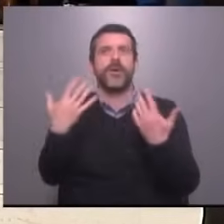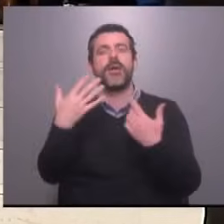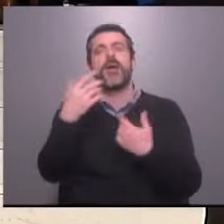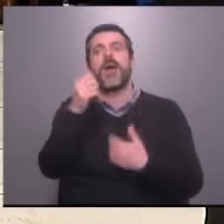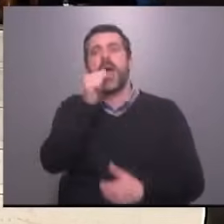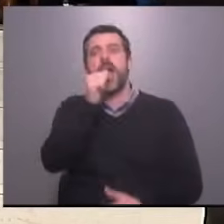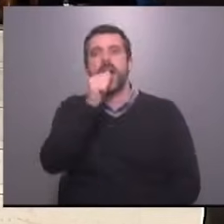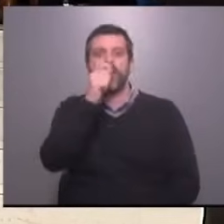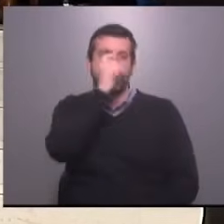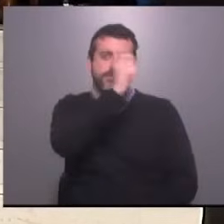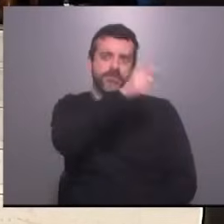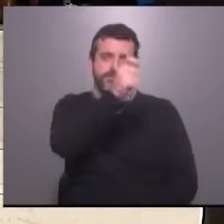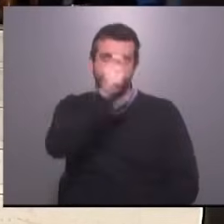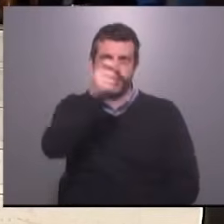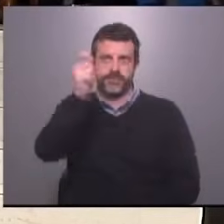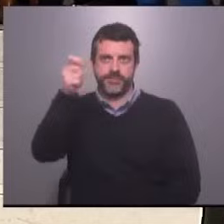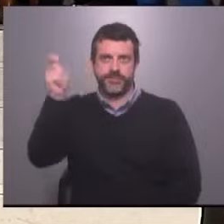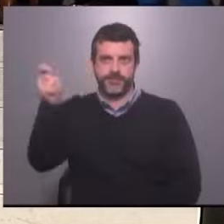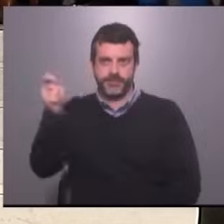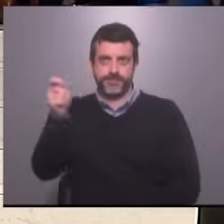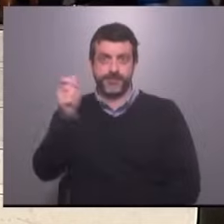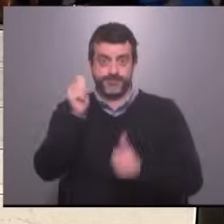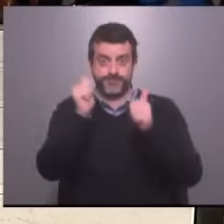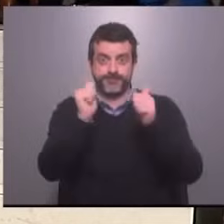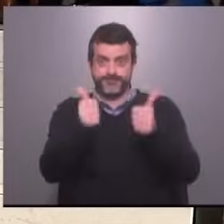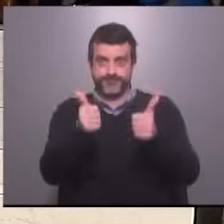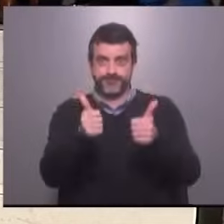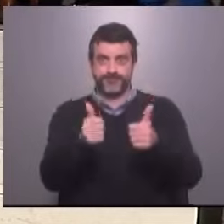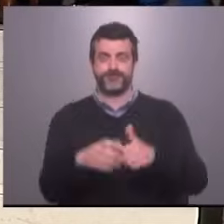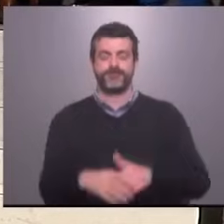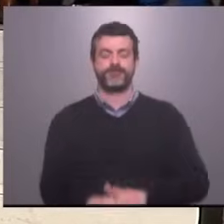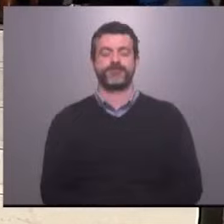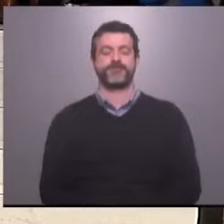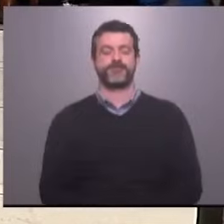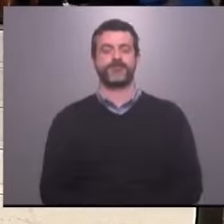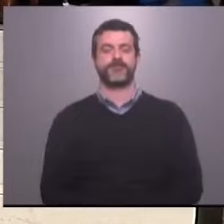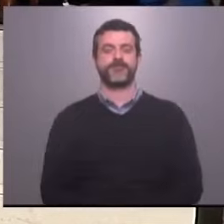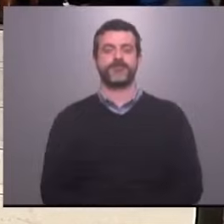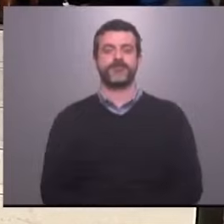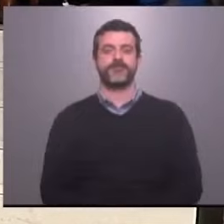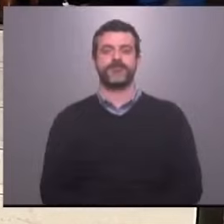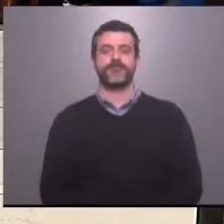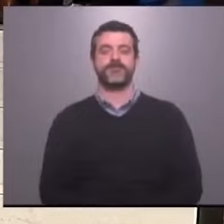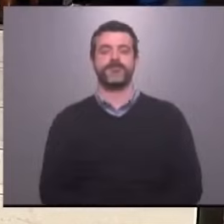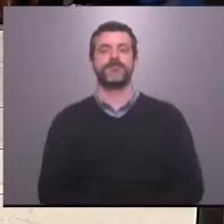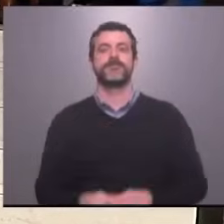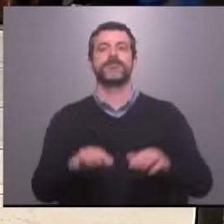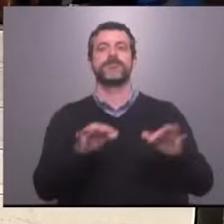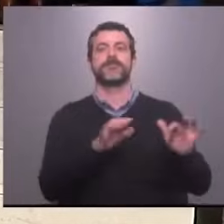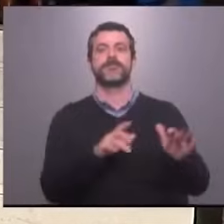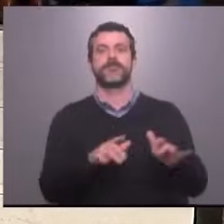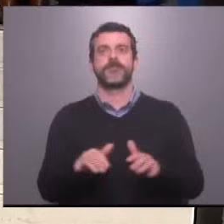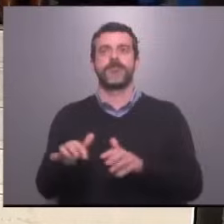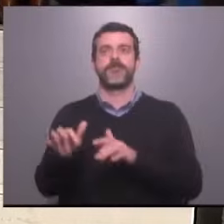vós em abundância, vamos aspergir com água benta. Okay.